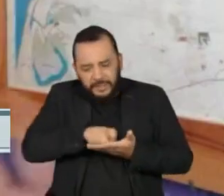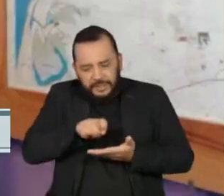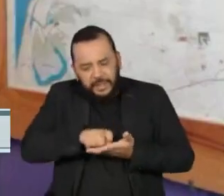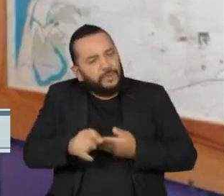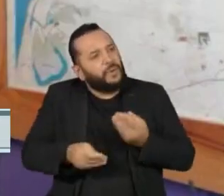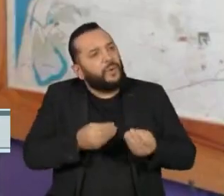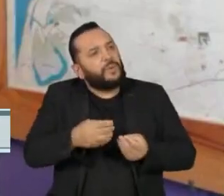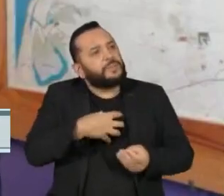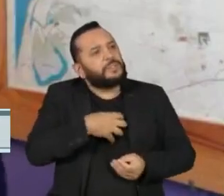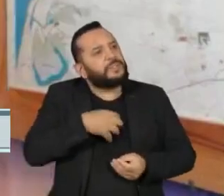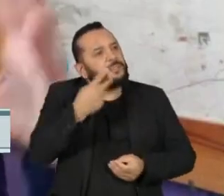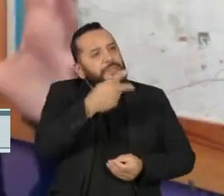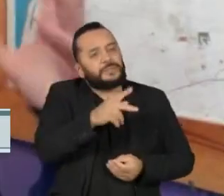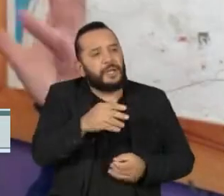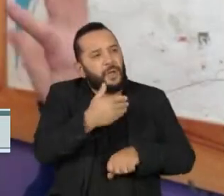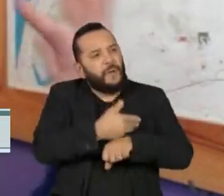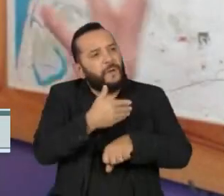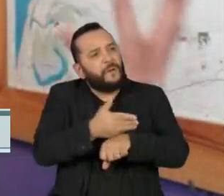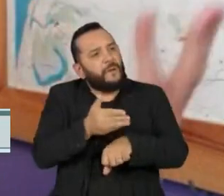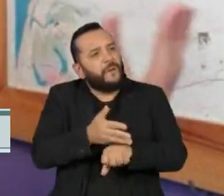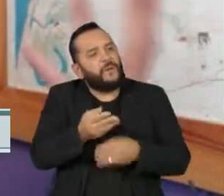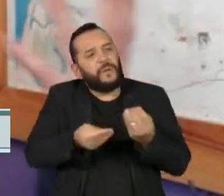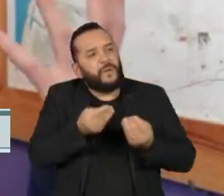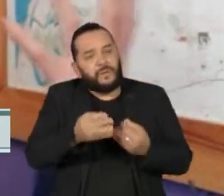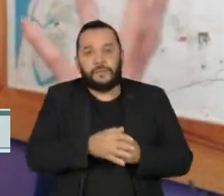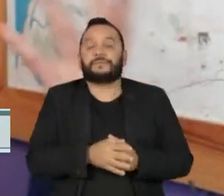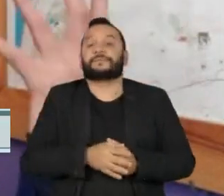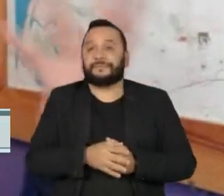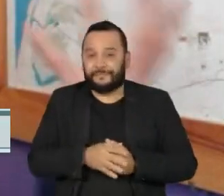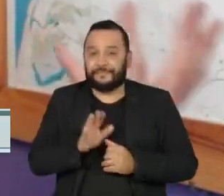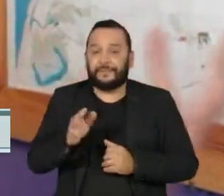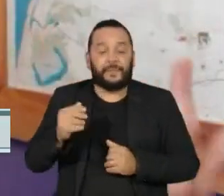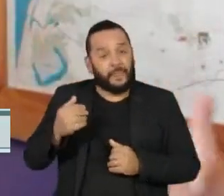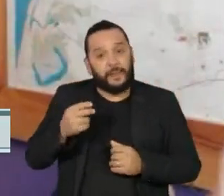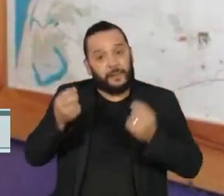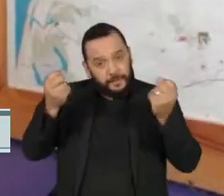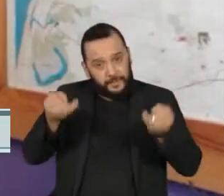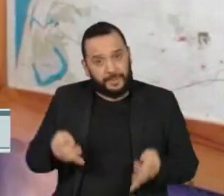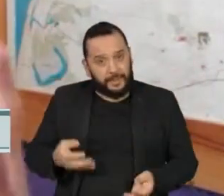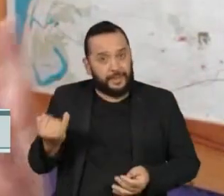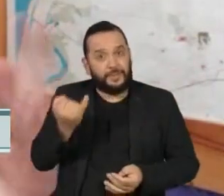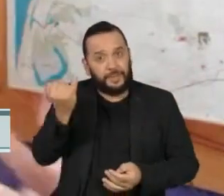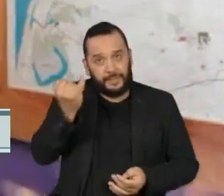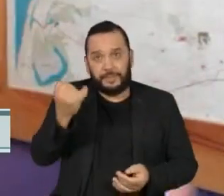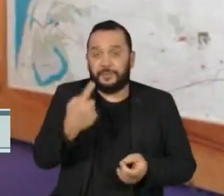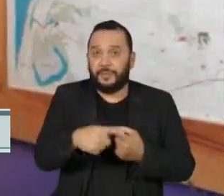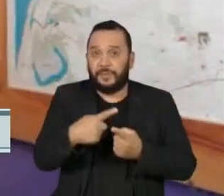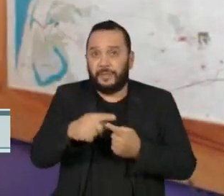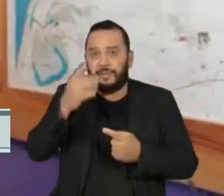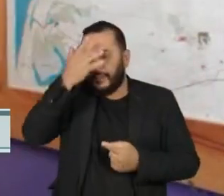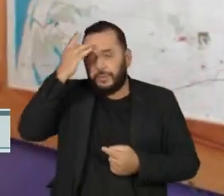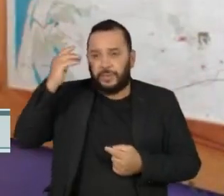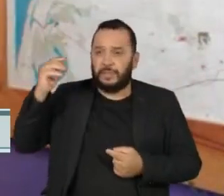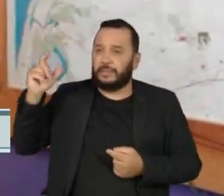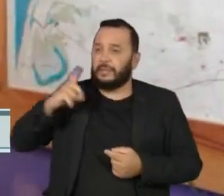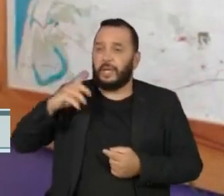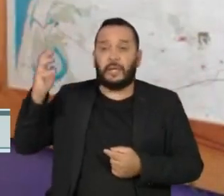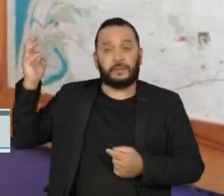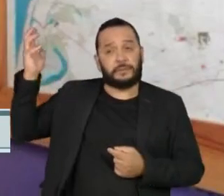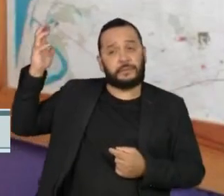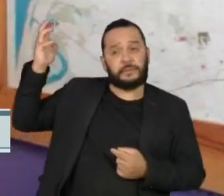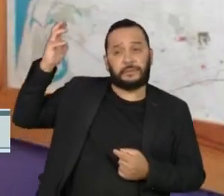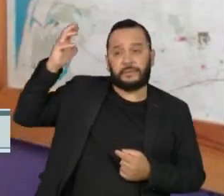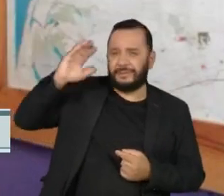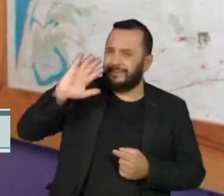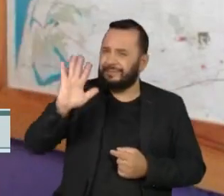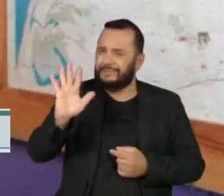é importante a gente falar disso para desmistificar um pouco essa aura do artista ou da artista que vem e tem uma inspiração das musas, né? Eu acredito muito